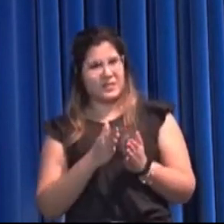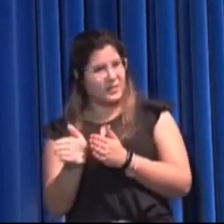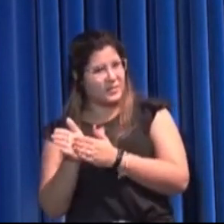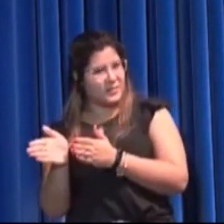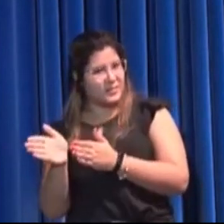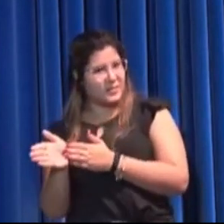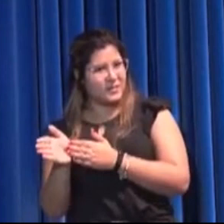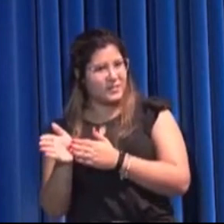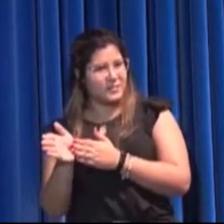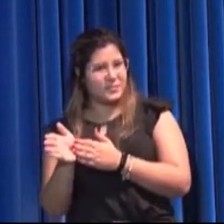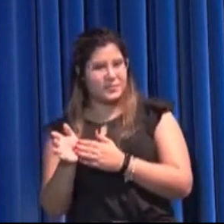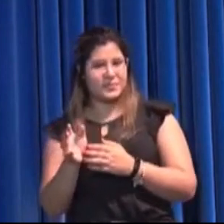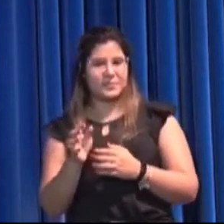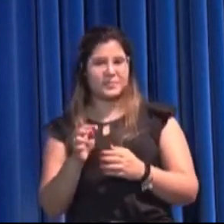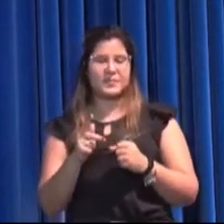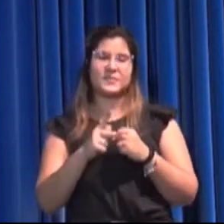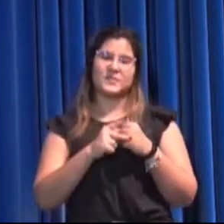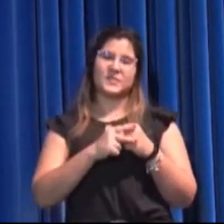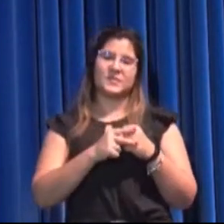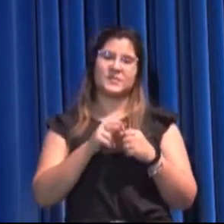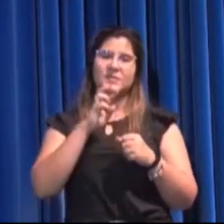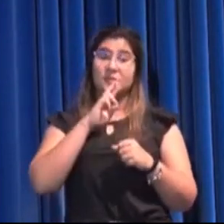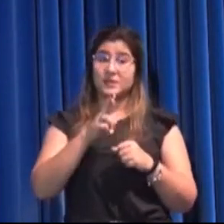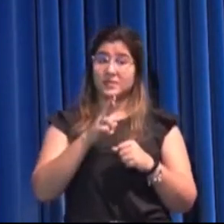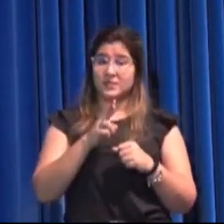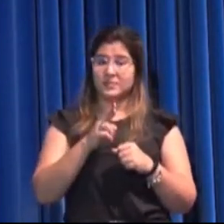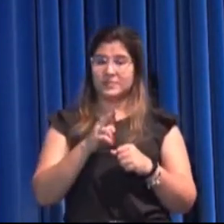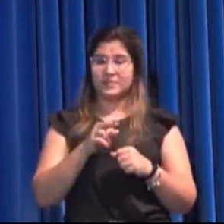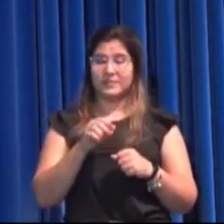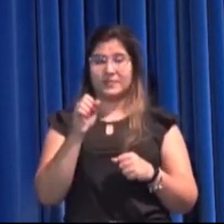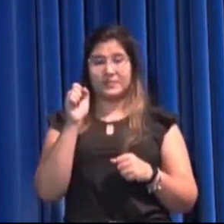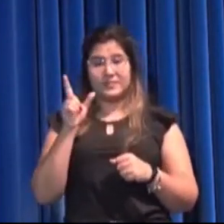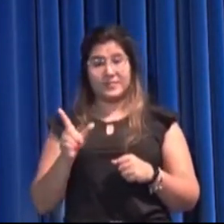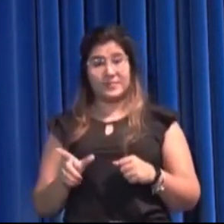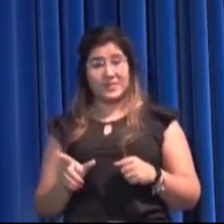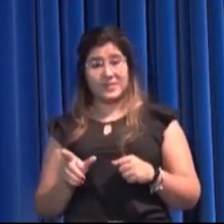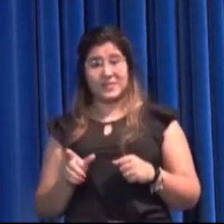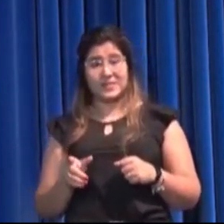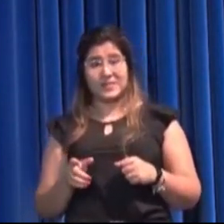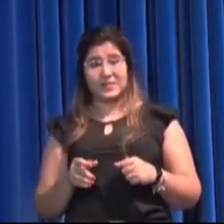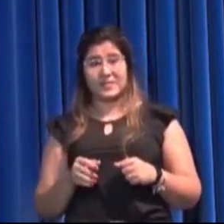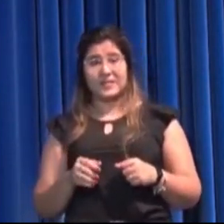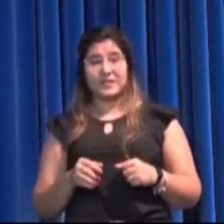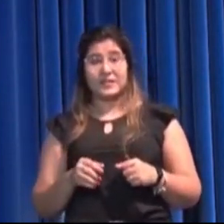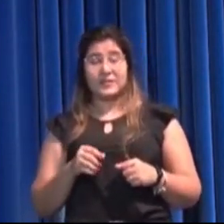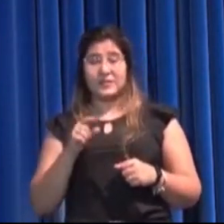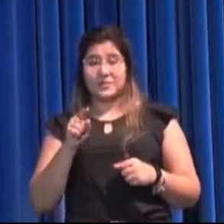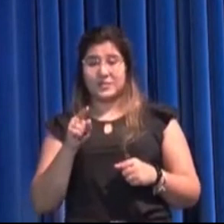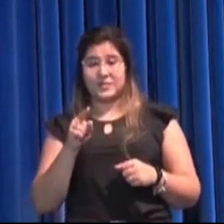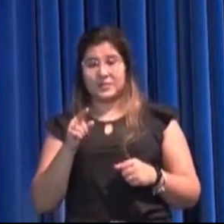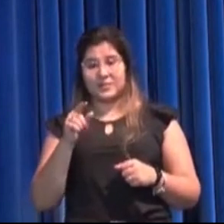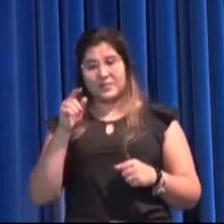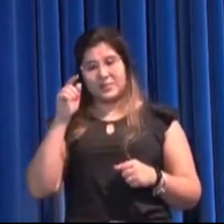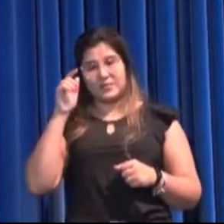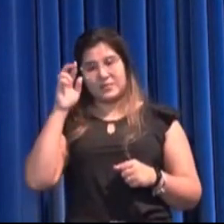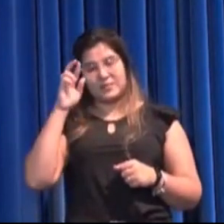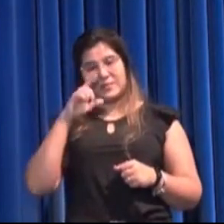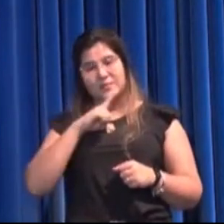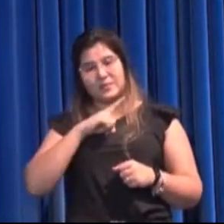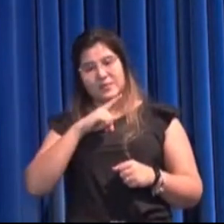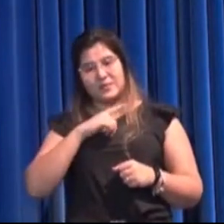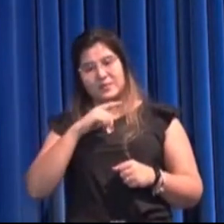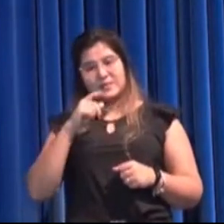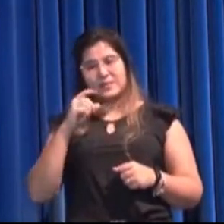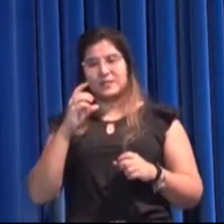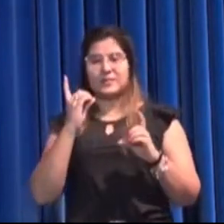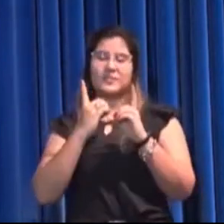Senhor, para quem iremos? Tu tens as palavras da vida eterna. E nós temos crido e